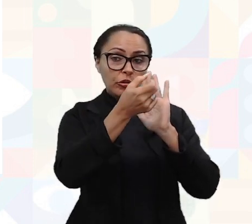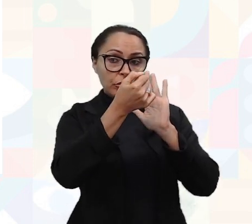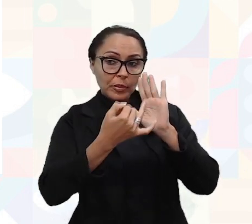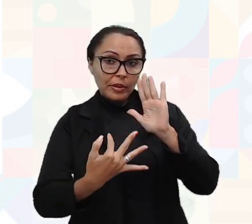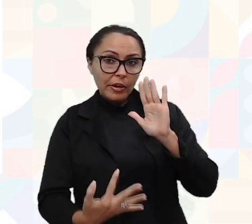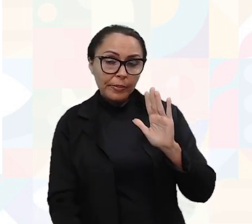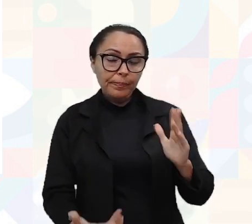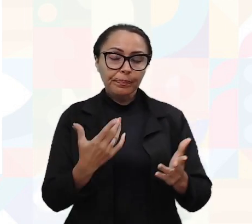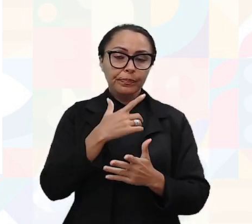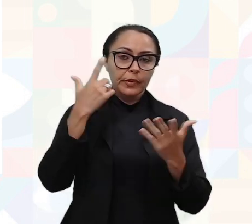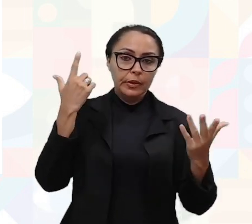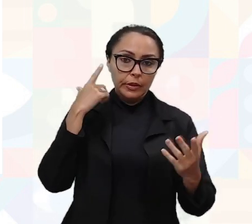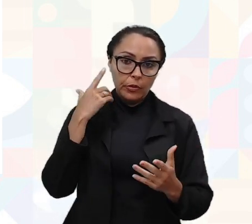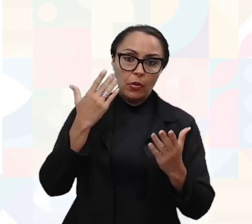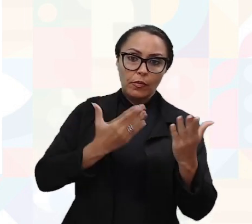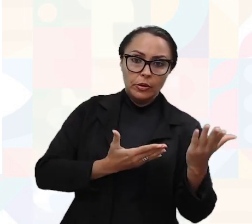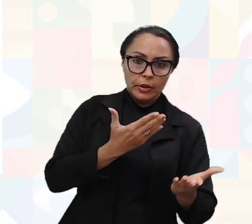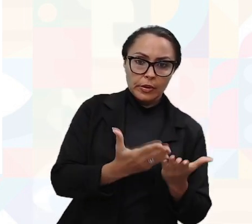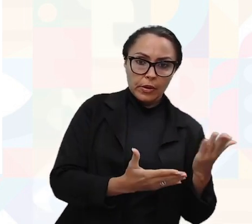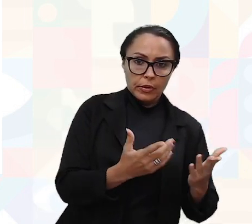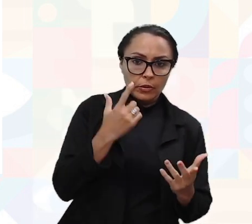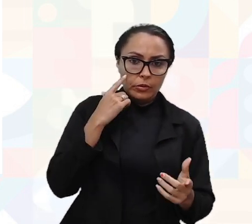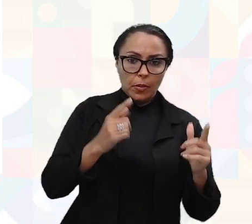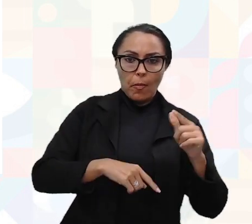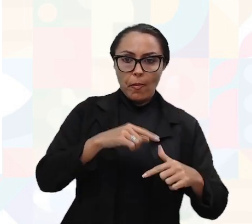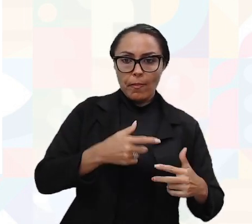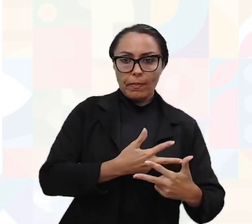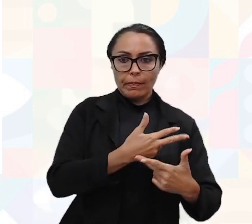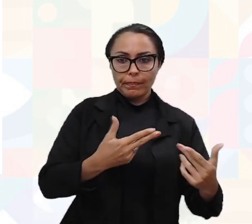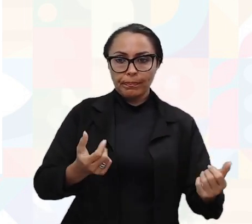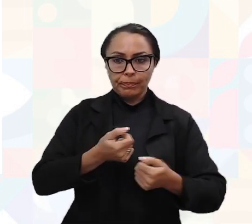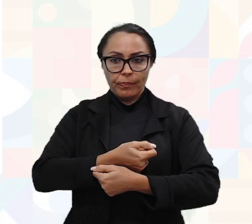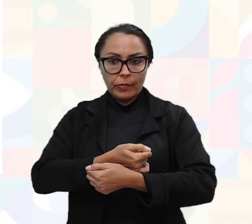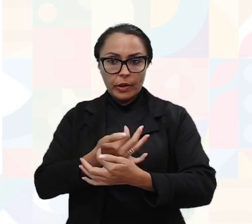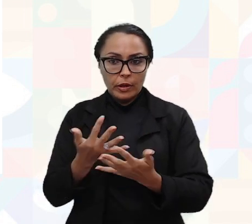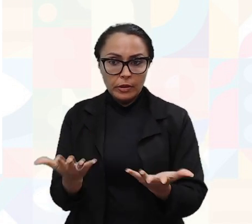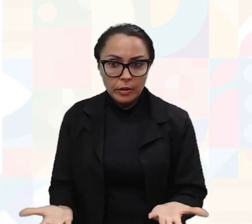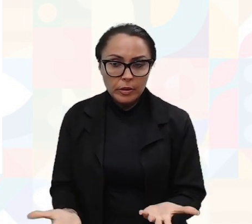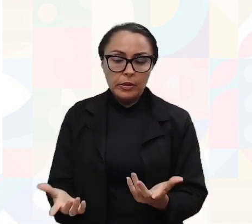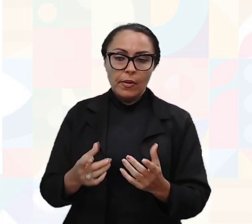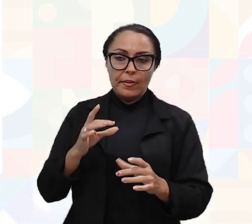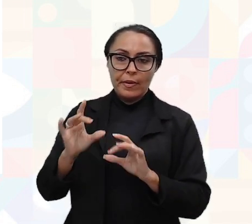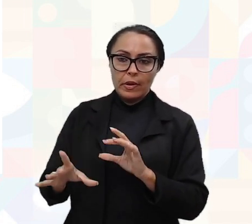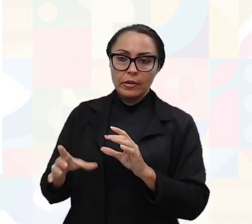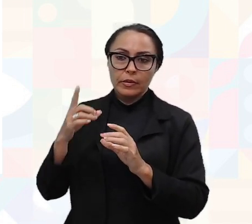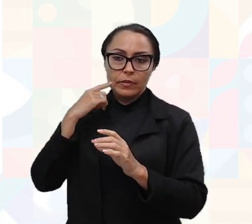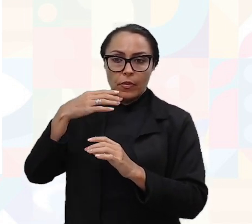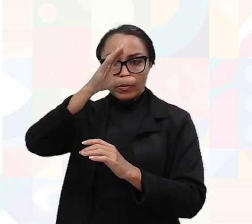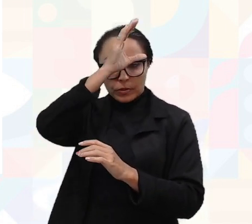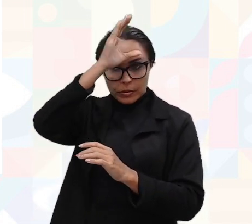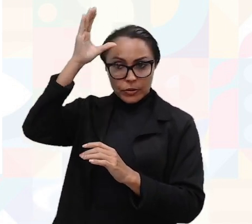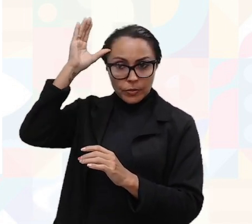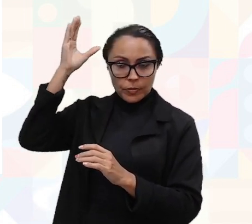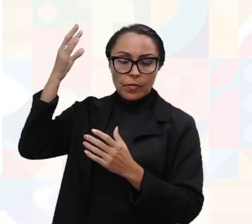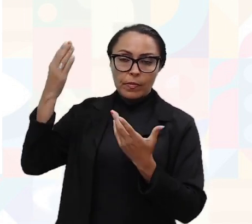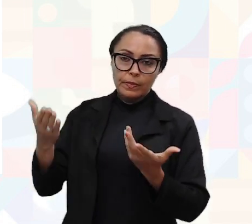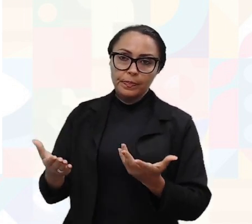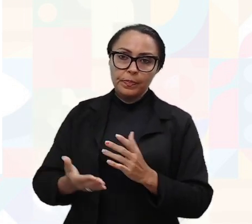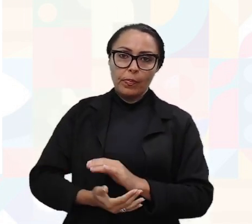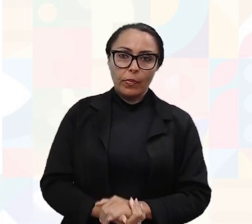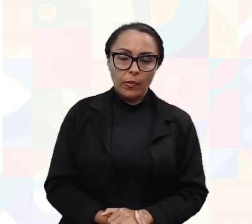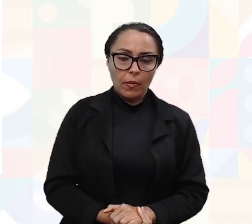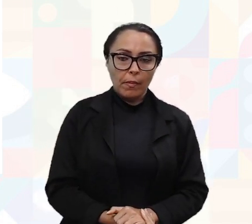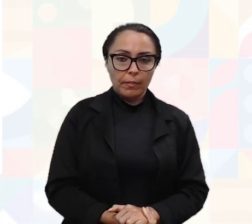que eu tenho fornecedores, produtores, distribuidores, vendedores e consumidores finais, que são os